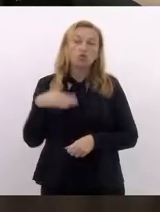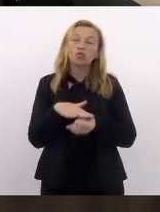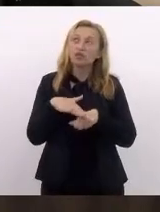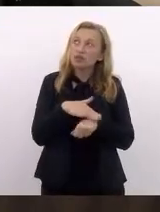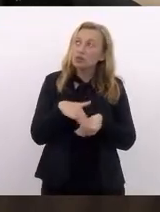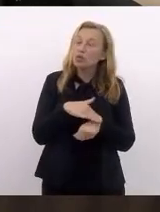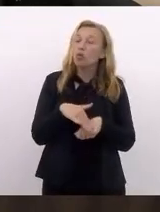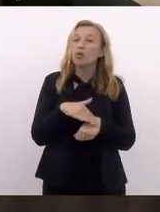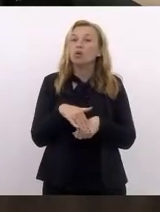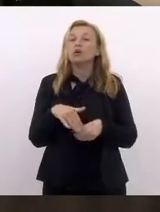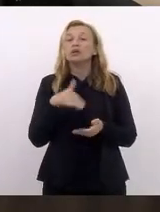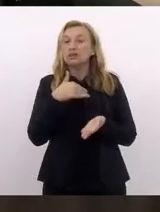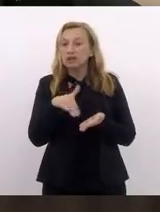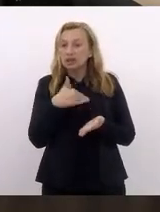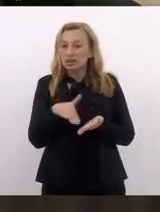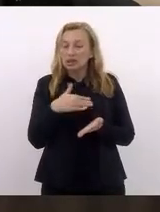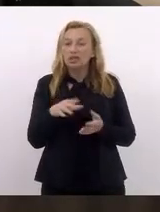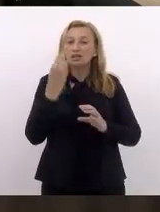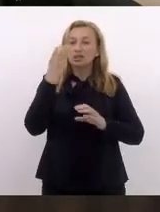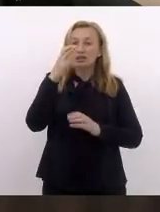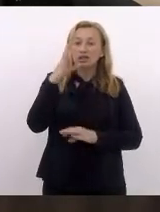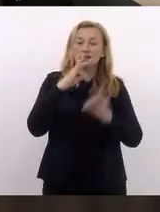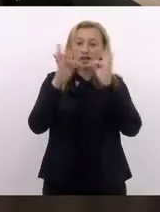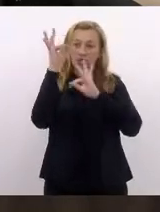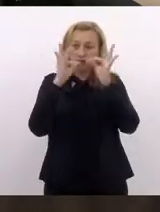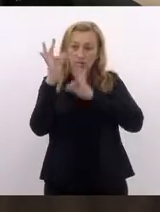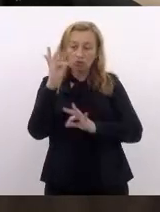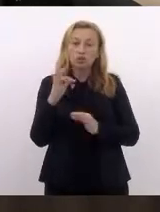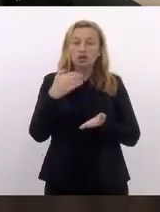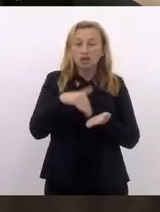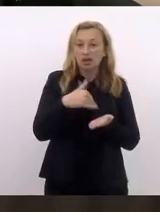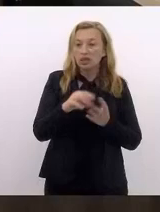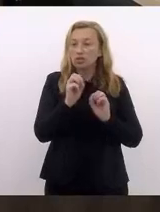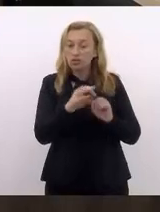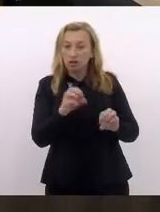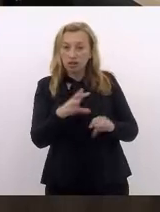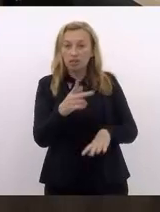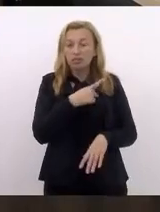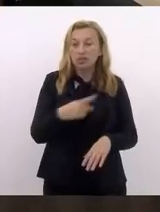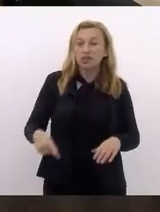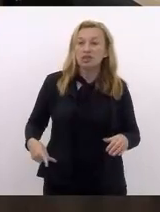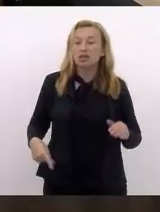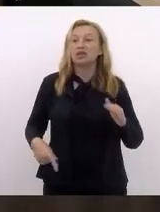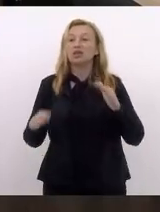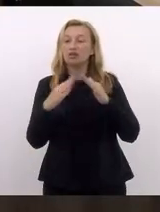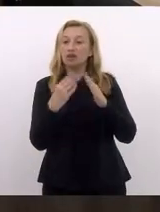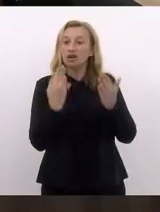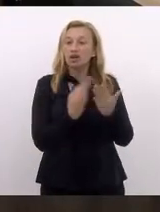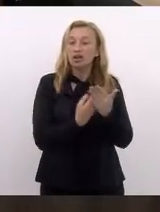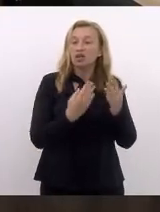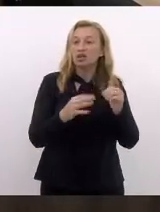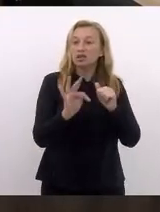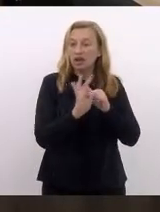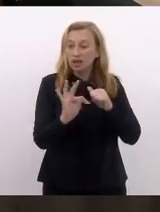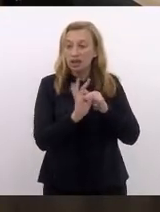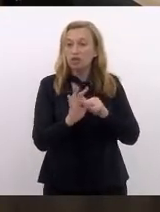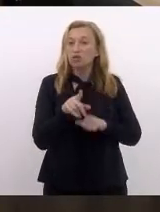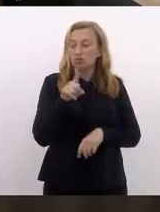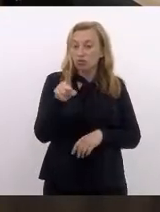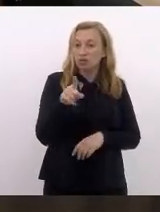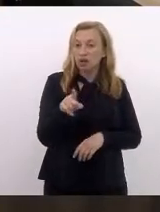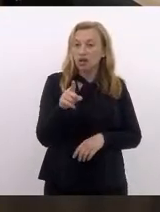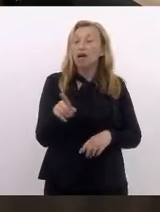conversou com secretários em tecnologia o secretário de educação com presidente da Faetec que os profissionais da Faetec